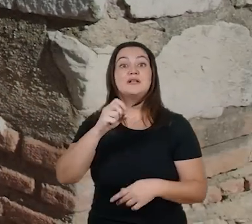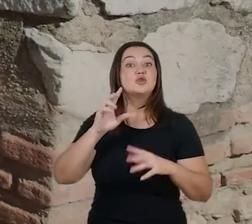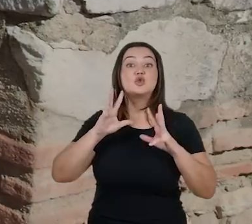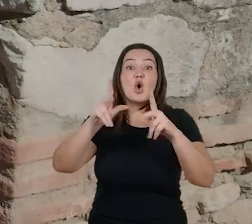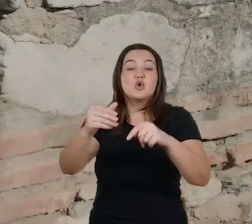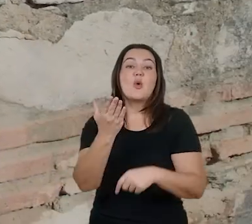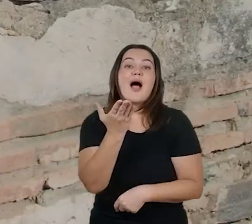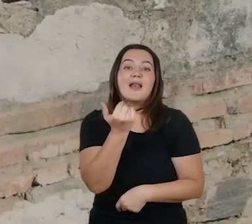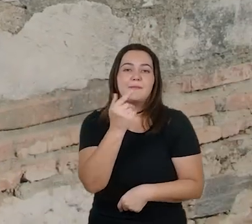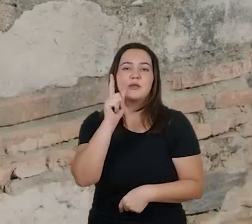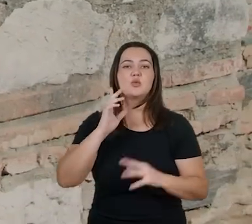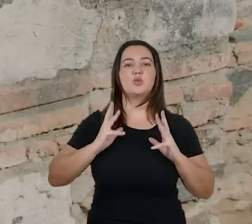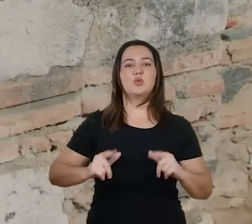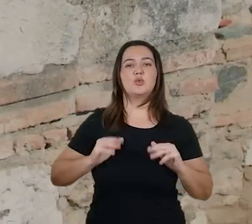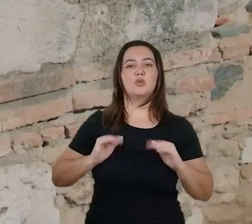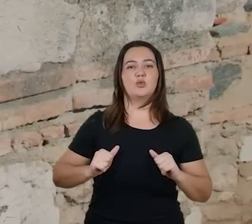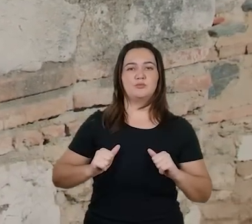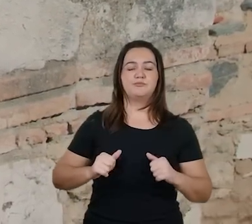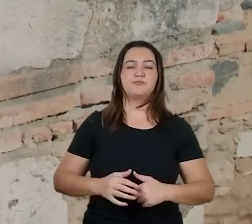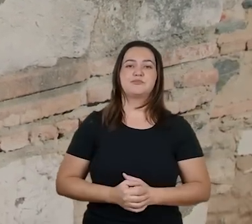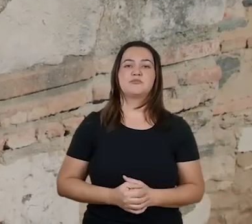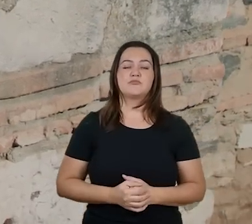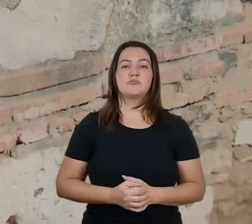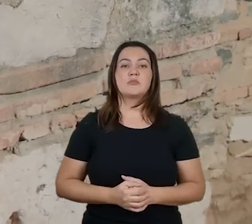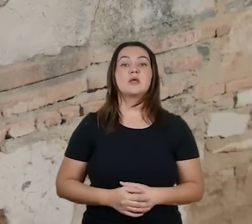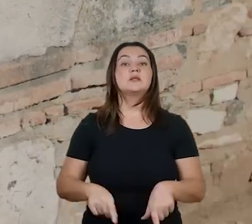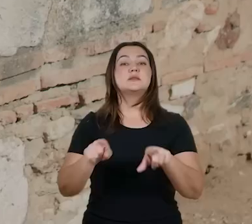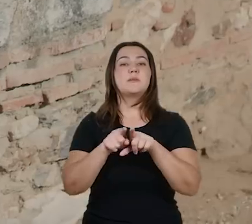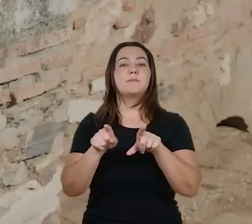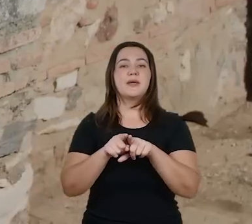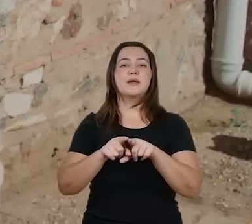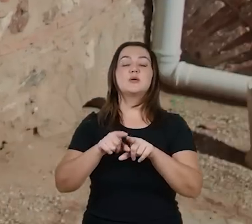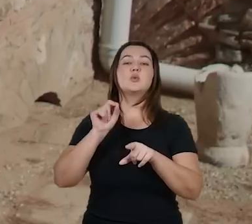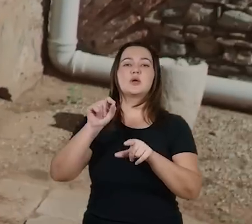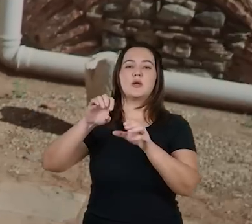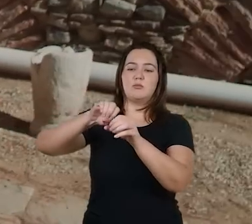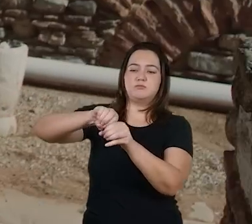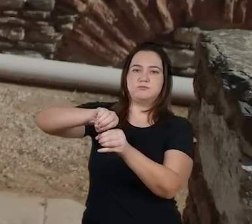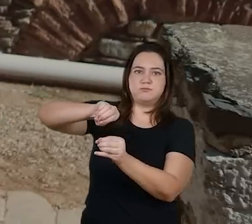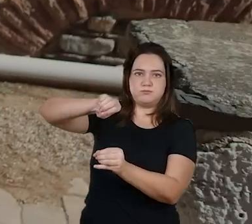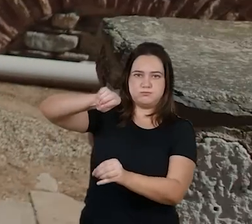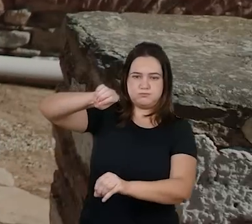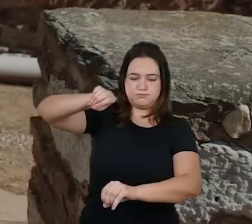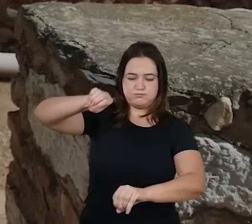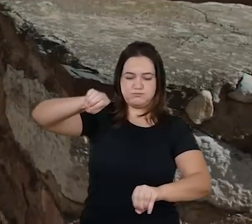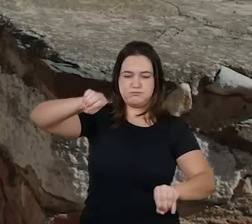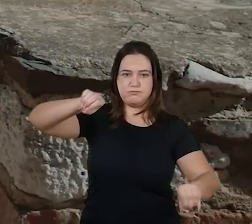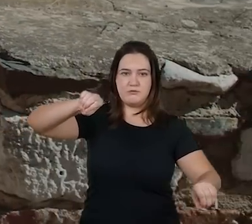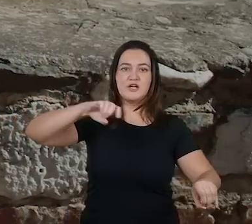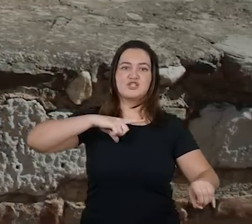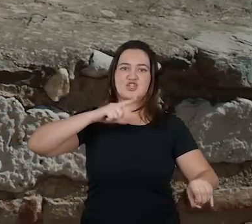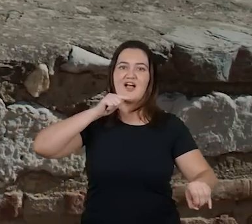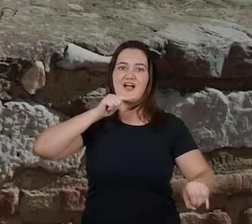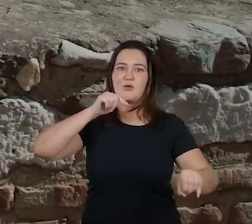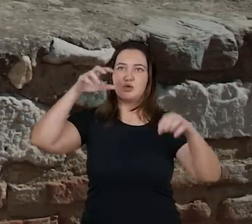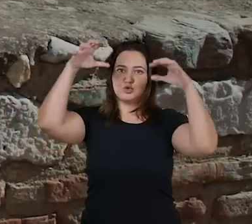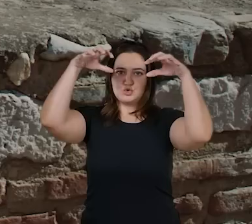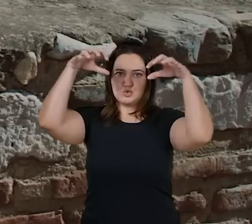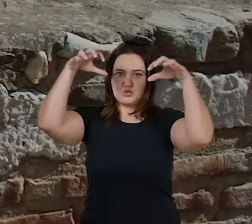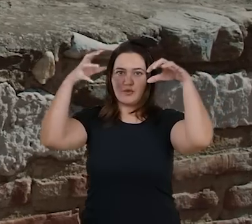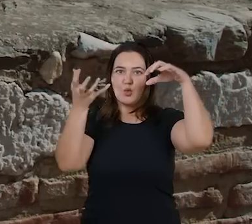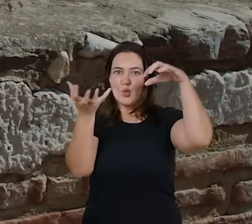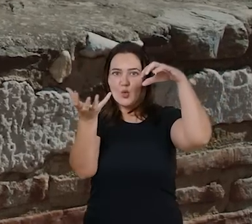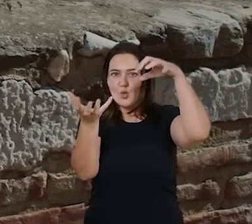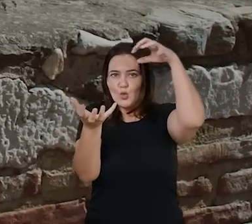E voltando à tubulação, todos eles tinham este armazenamento de água da chuva que tinha